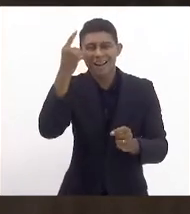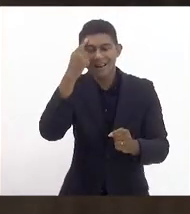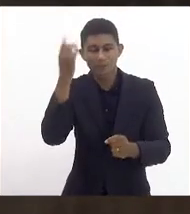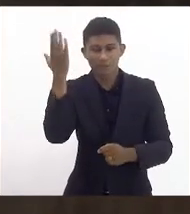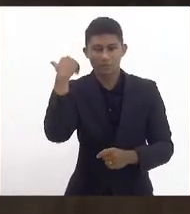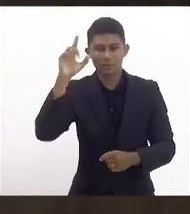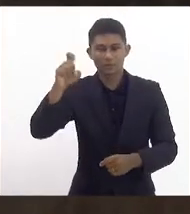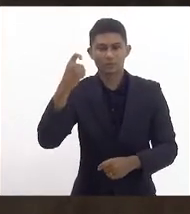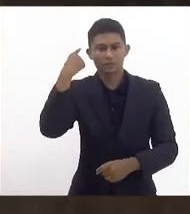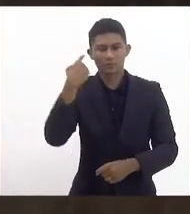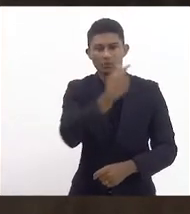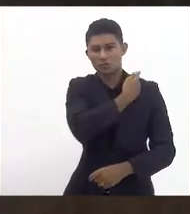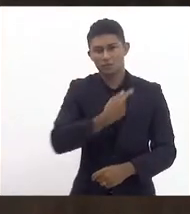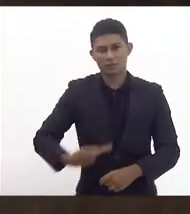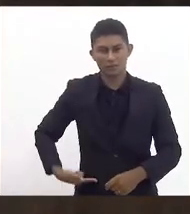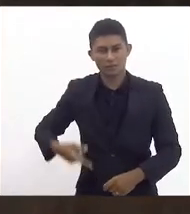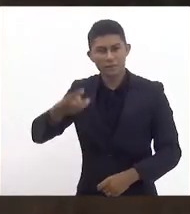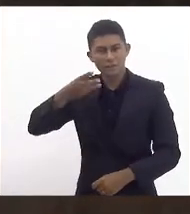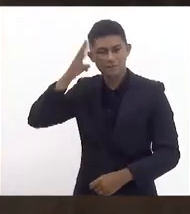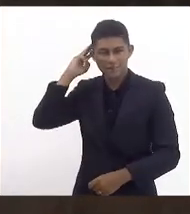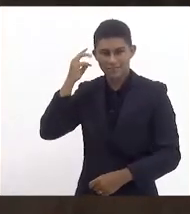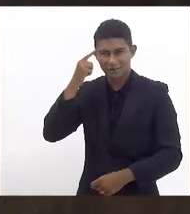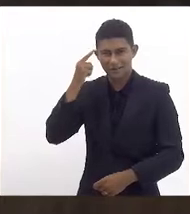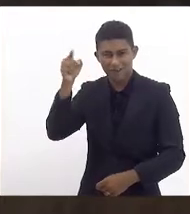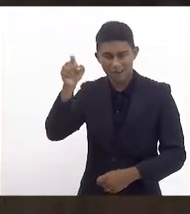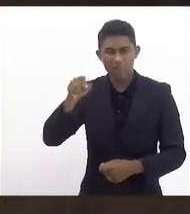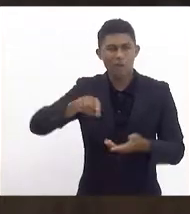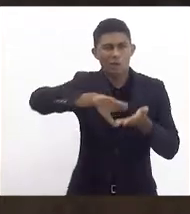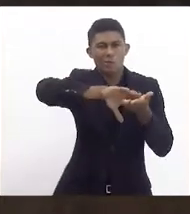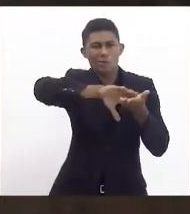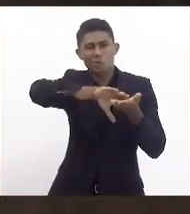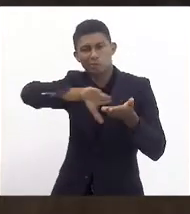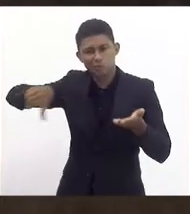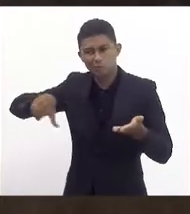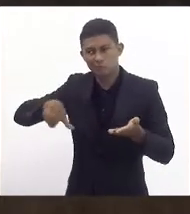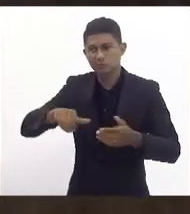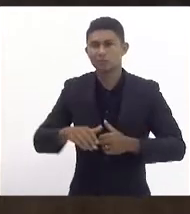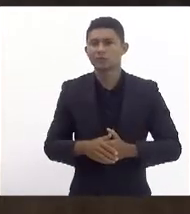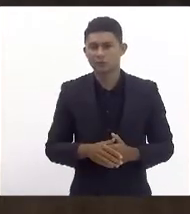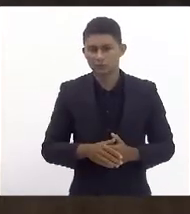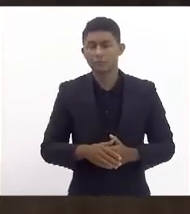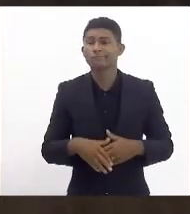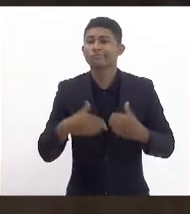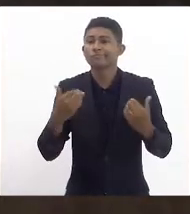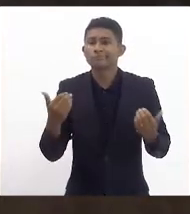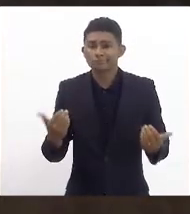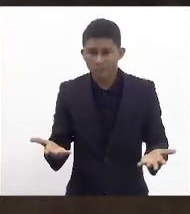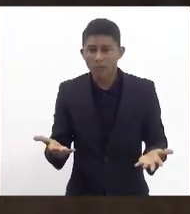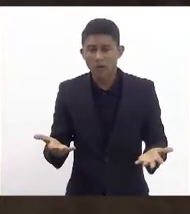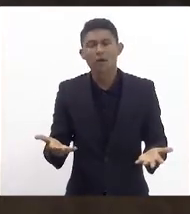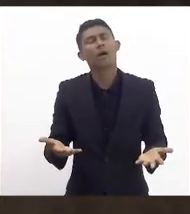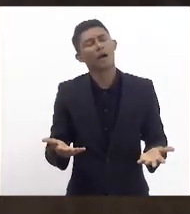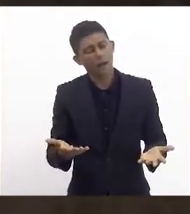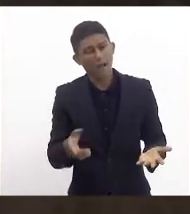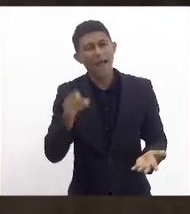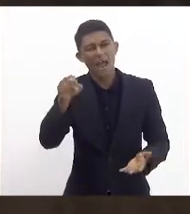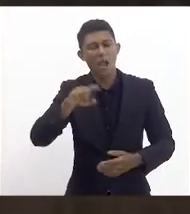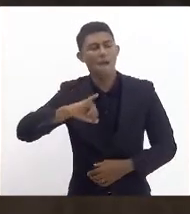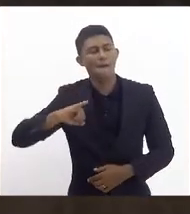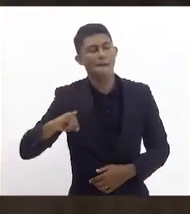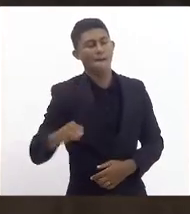ex-governador, ex-juiz Wilson Witzel, que aproveitou-se exatamente da pandemia para